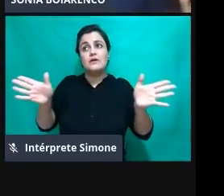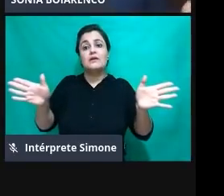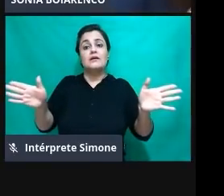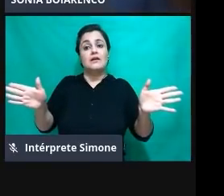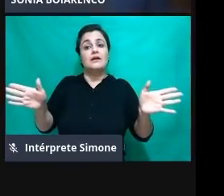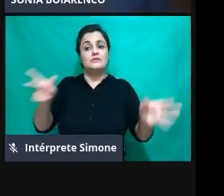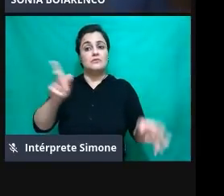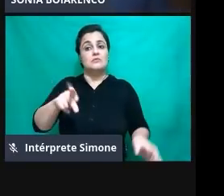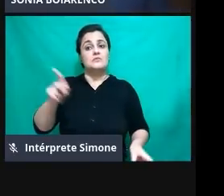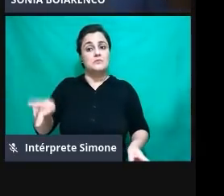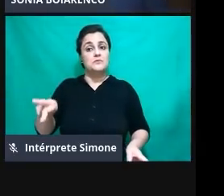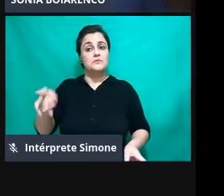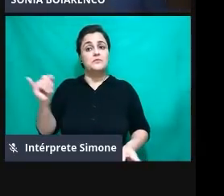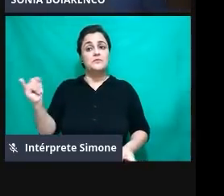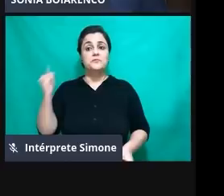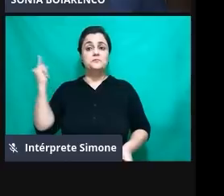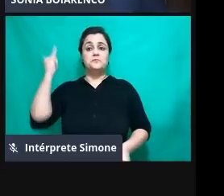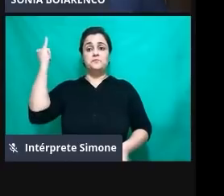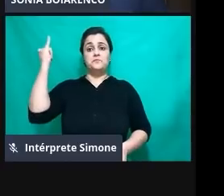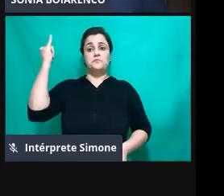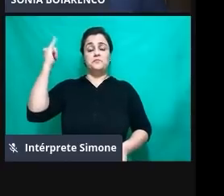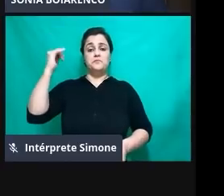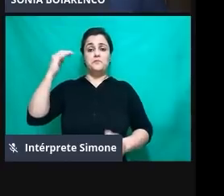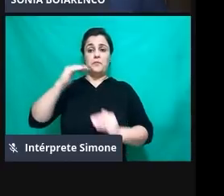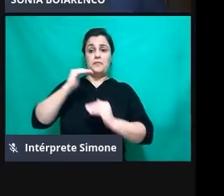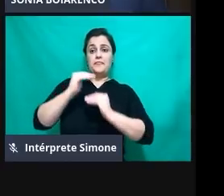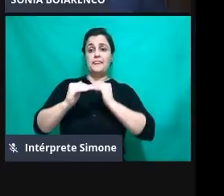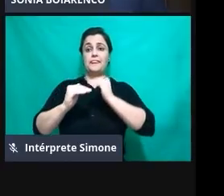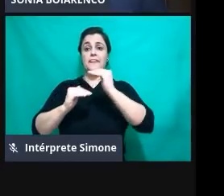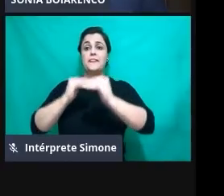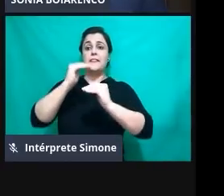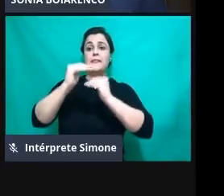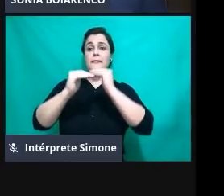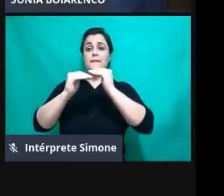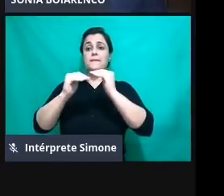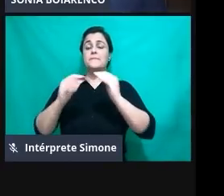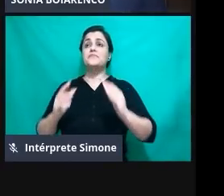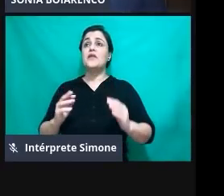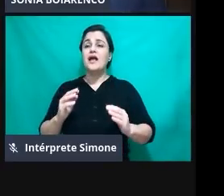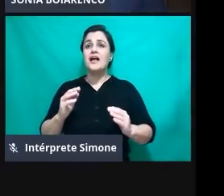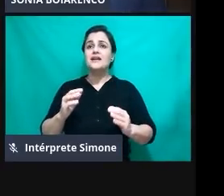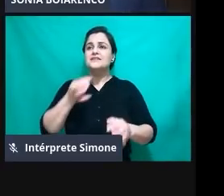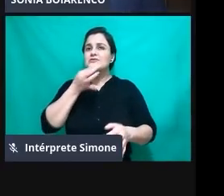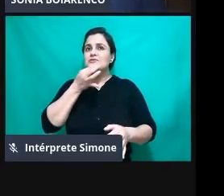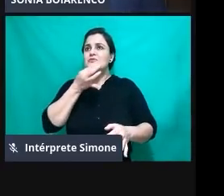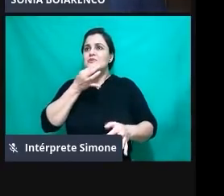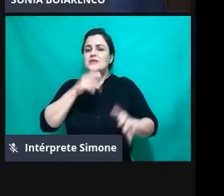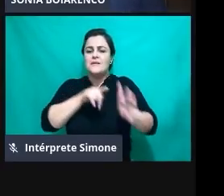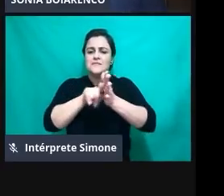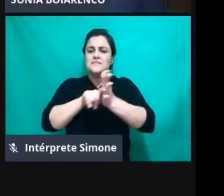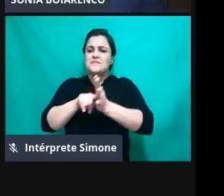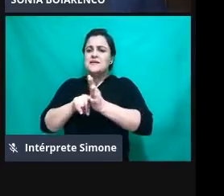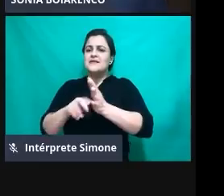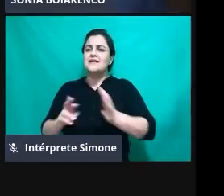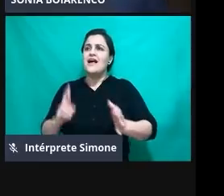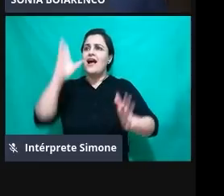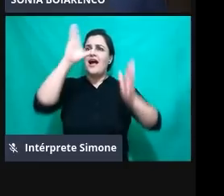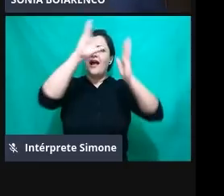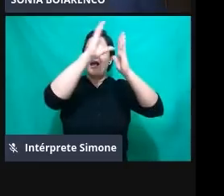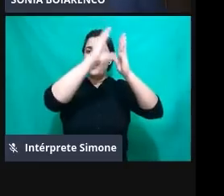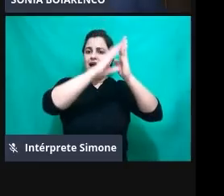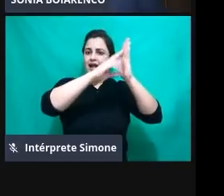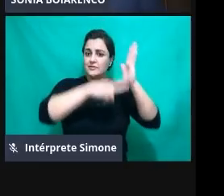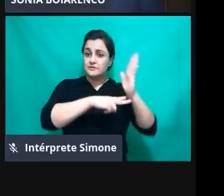nós falamos na construção do nosso referencial, as habilidades têm que ser destrinchadas em